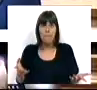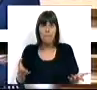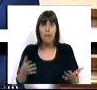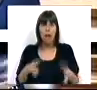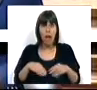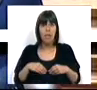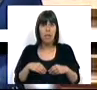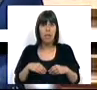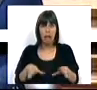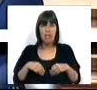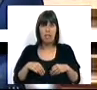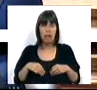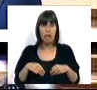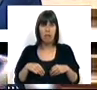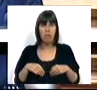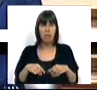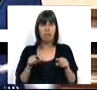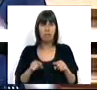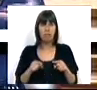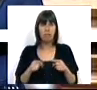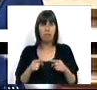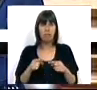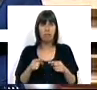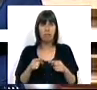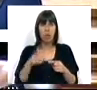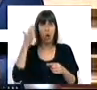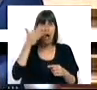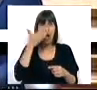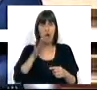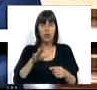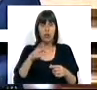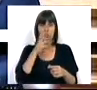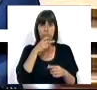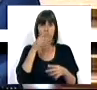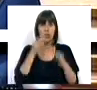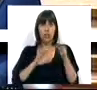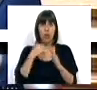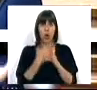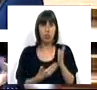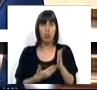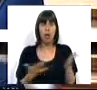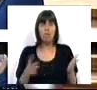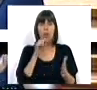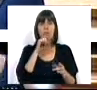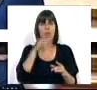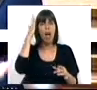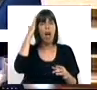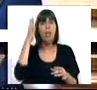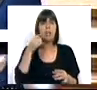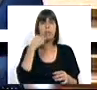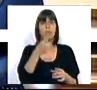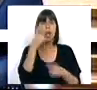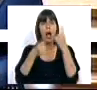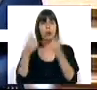e admite este rancoroso comportamento relativamente ao Tribunal Constitucional, provavelmente entende essas